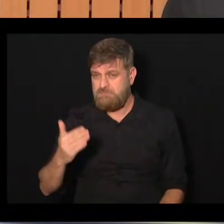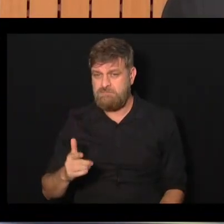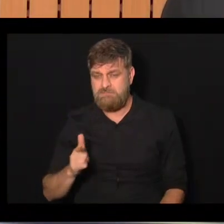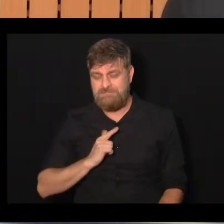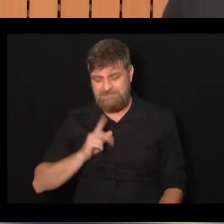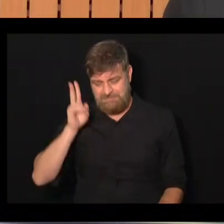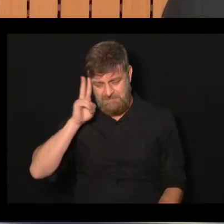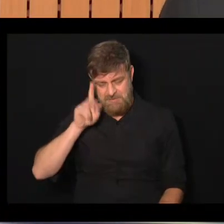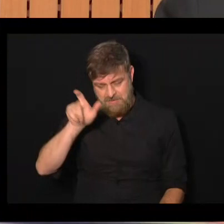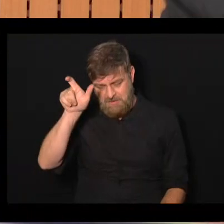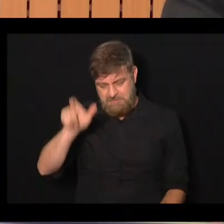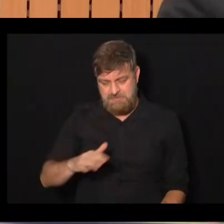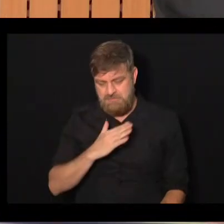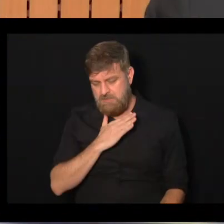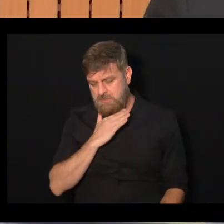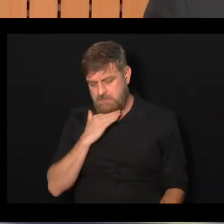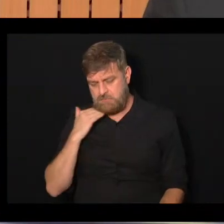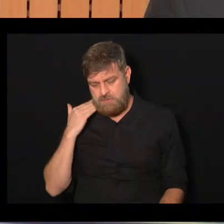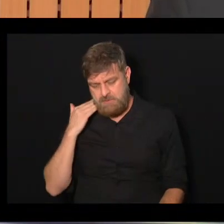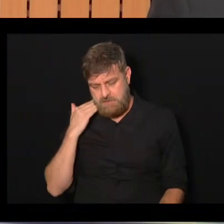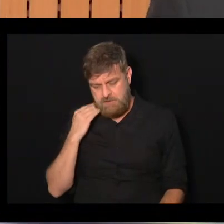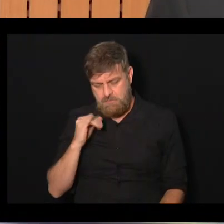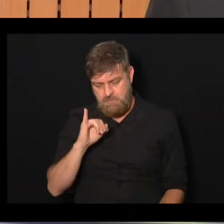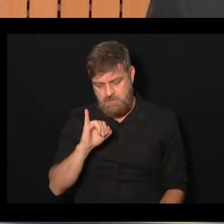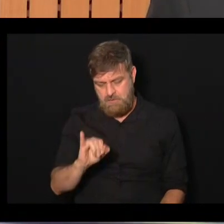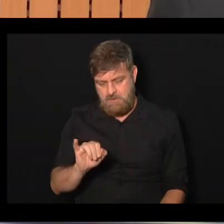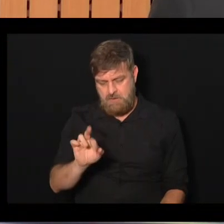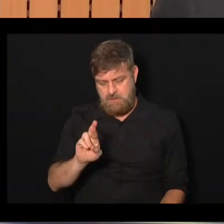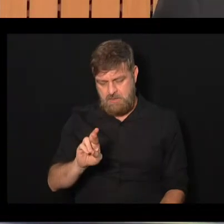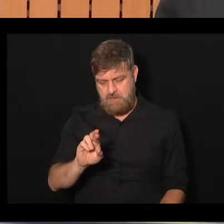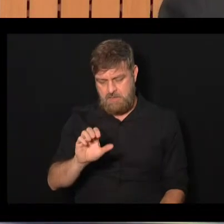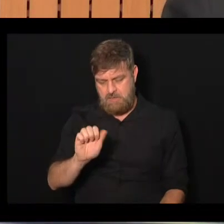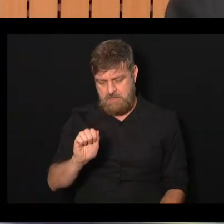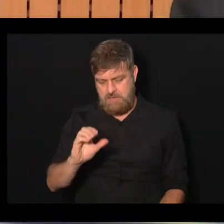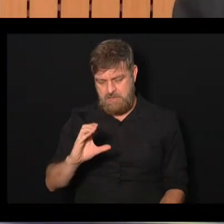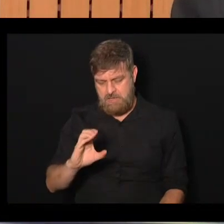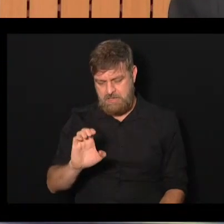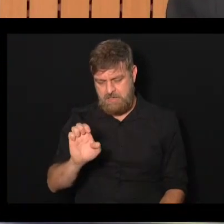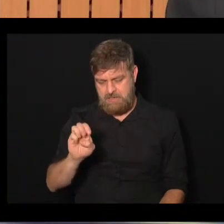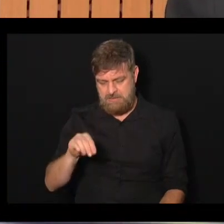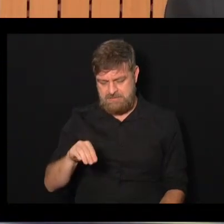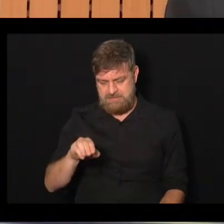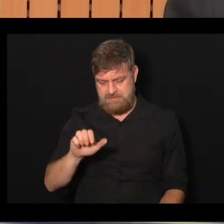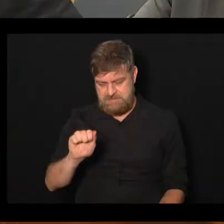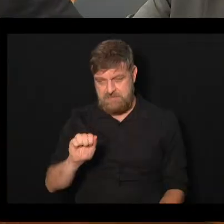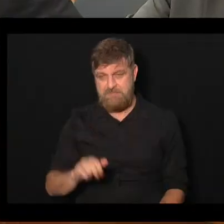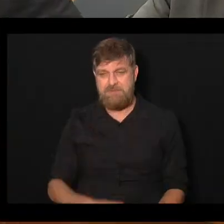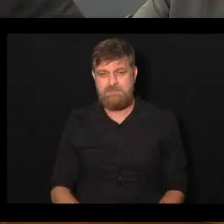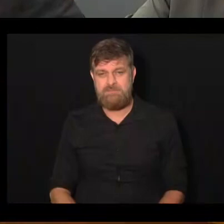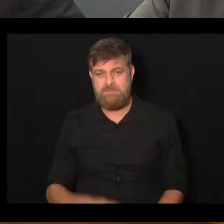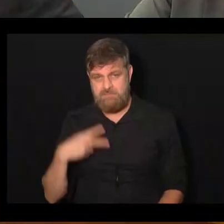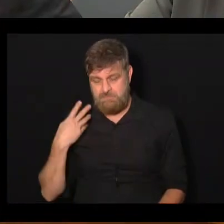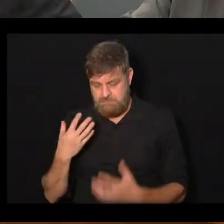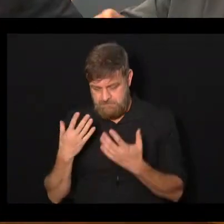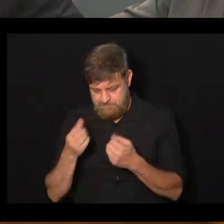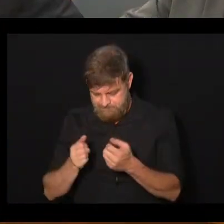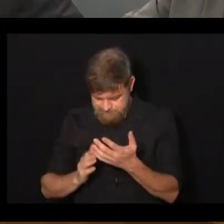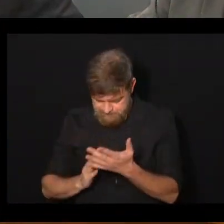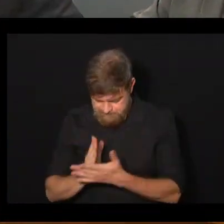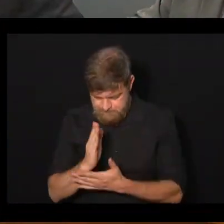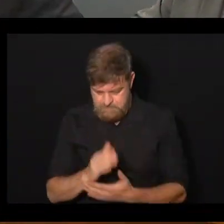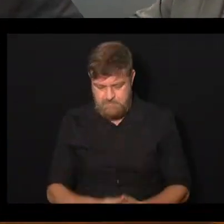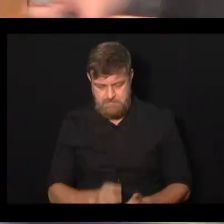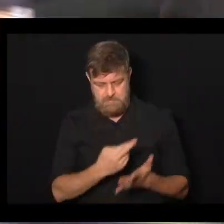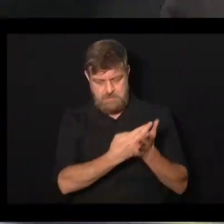manifestação de pesar pelo falecimento da senhora Iracema Calisto Rodrigues. Em discussão, vereadores favoráveis permaneçam como estão.